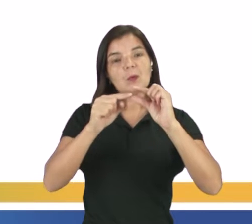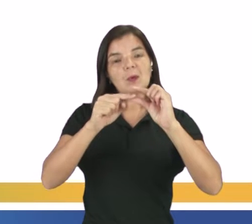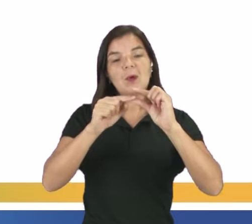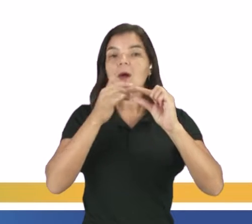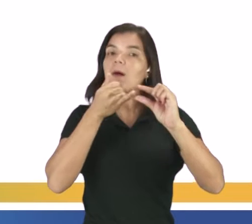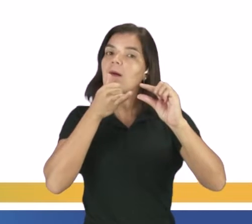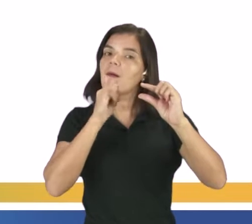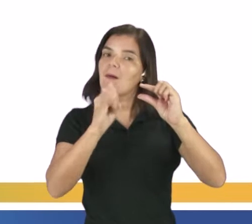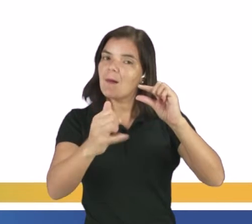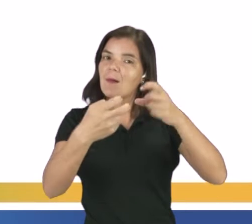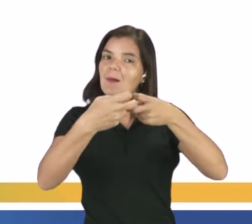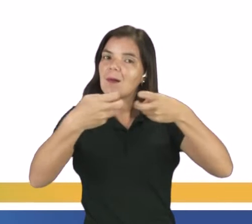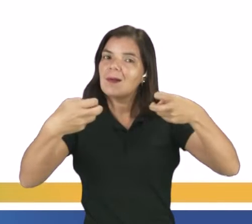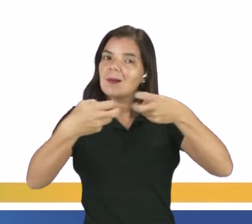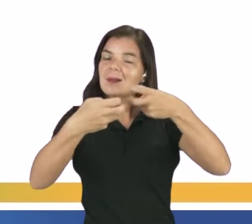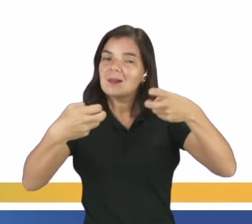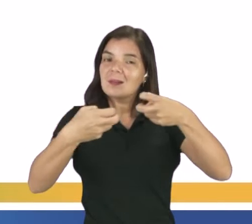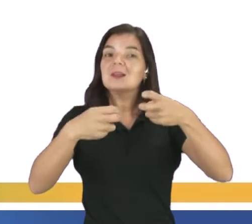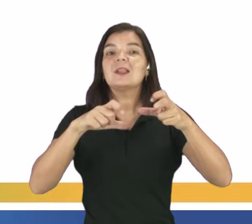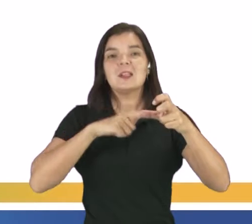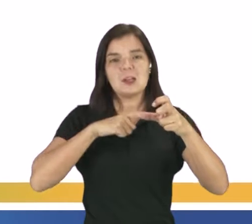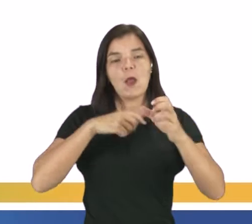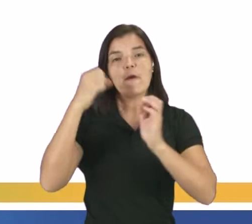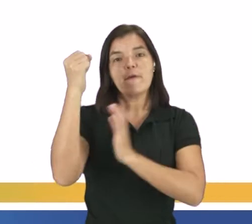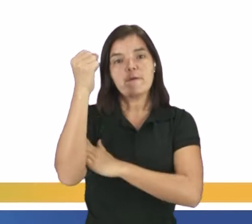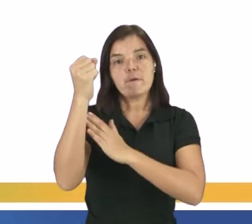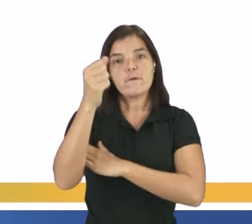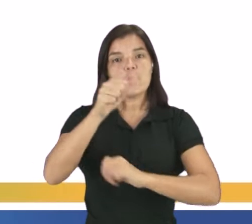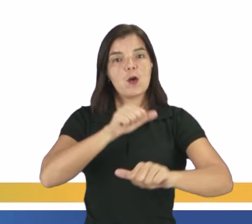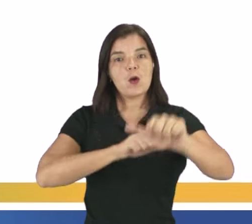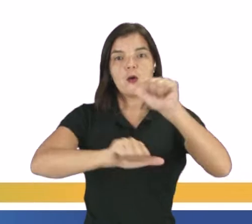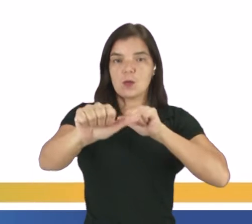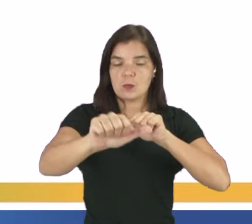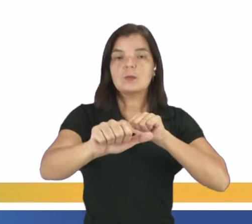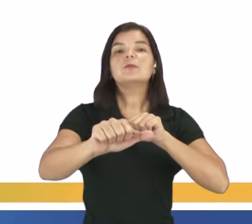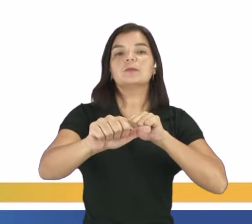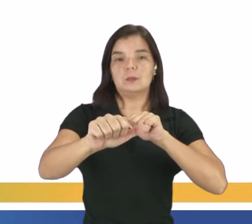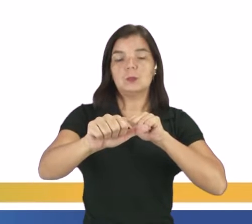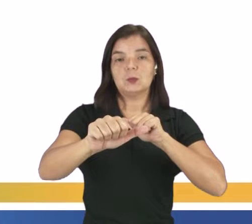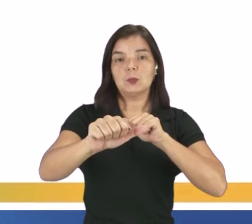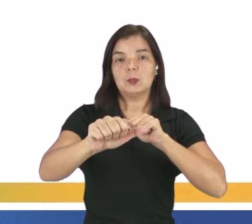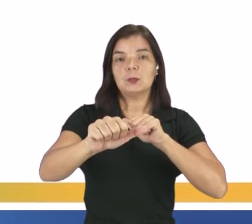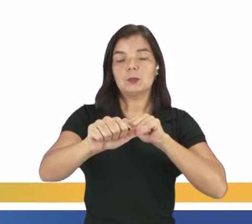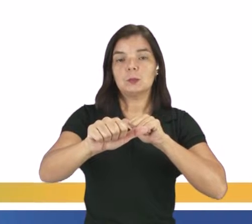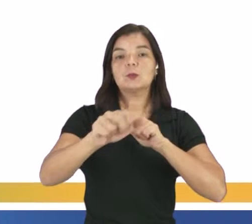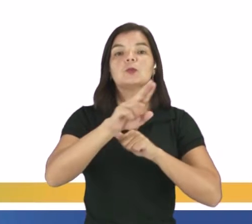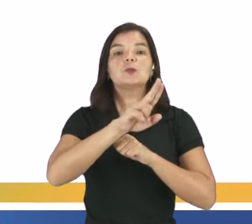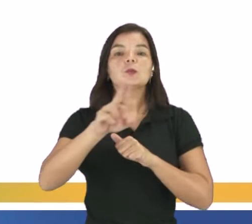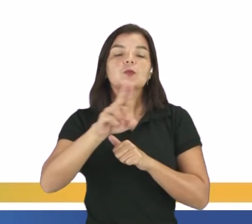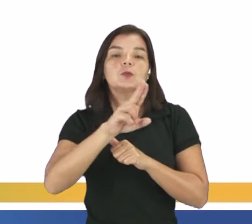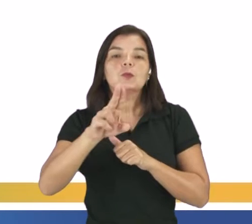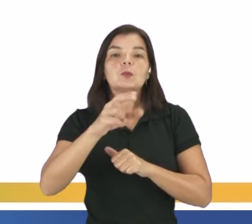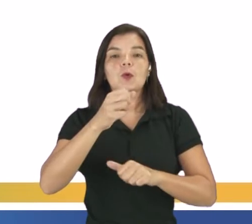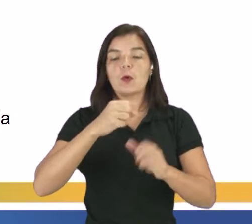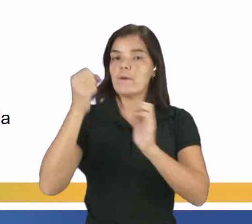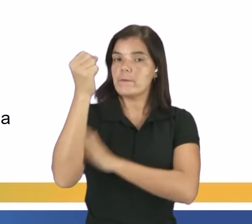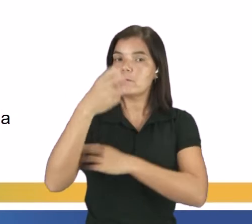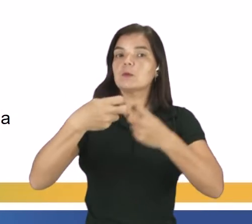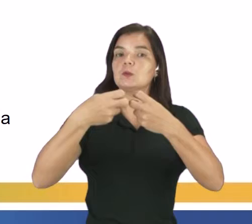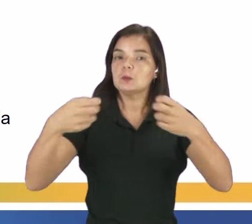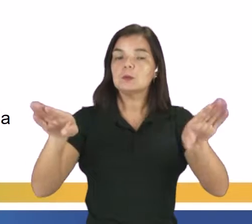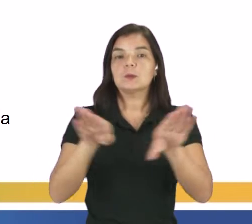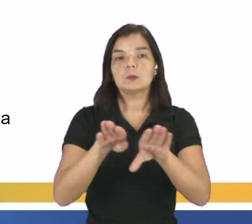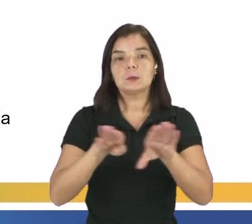ganha energia potencial elástica e produz uma força contrária à sua compressão, que chamamos também de força elástica.